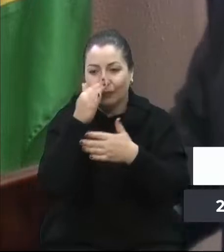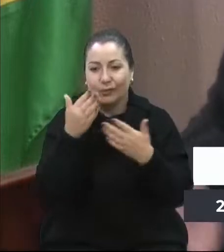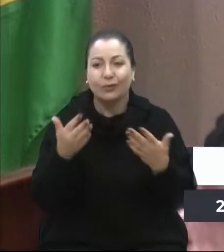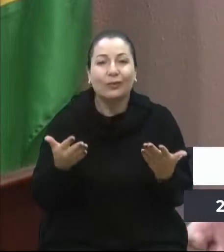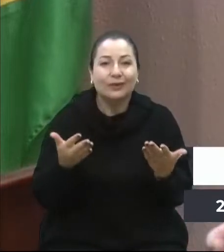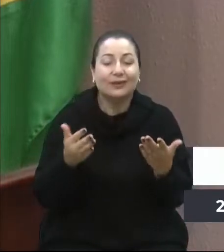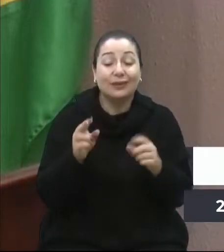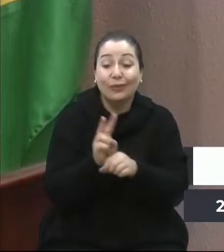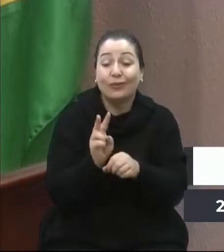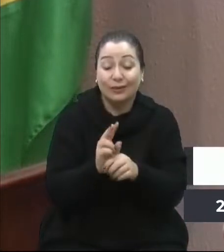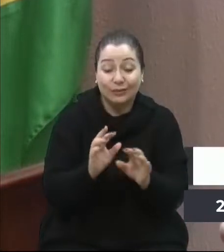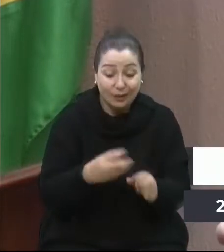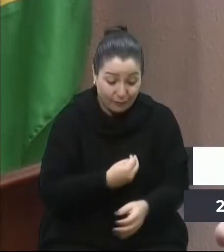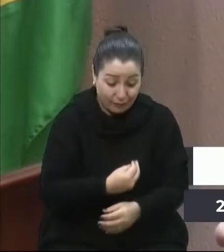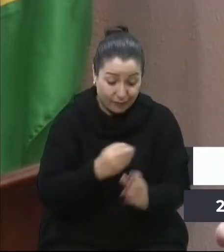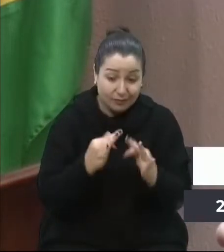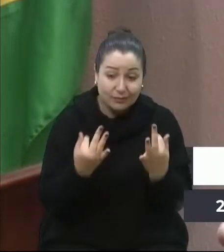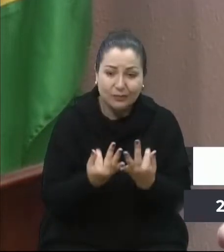ser diretor.